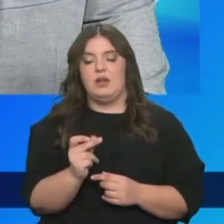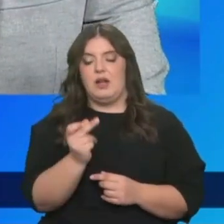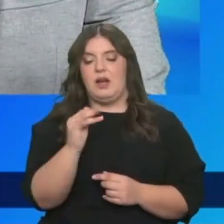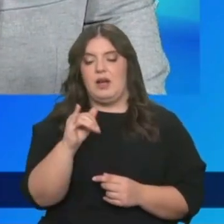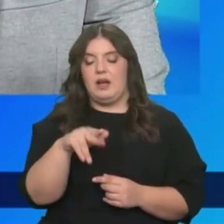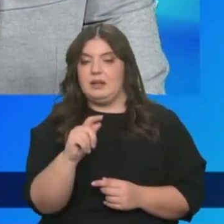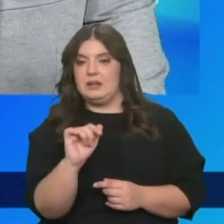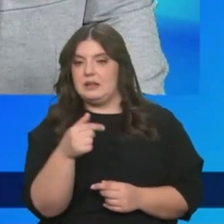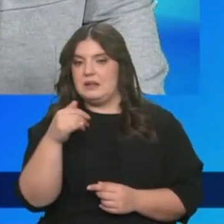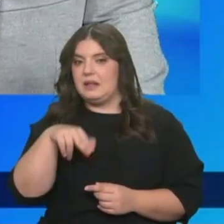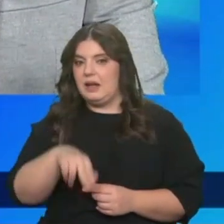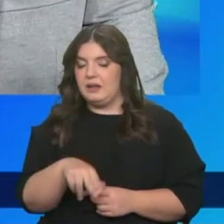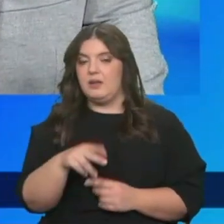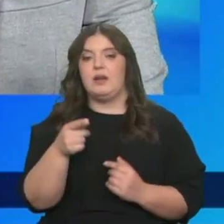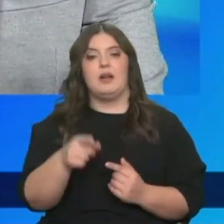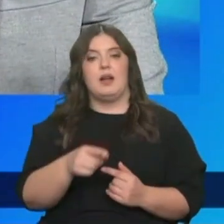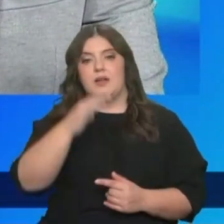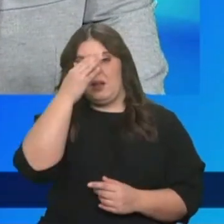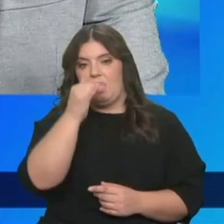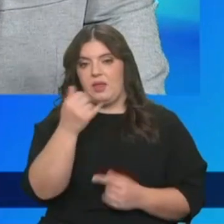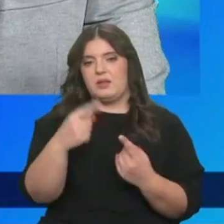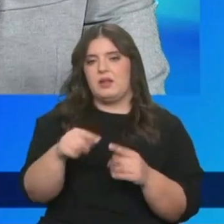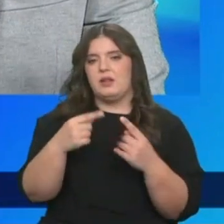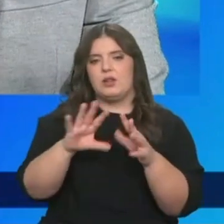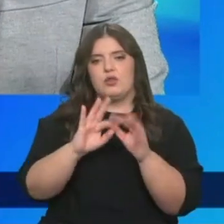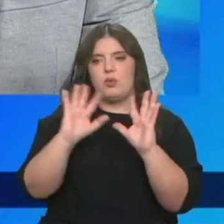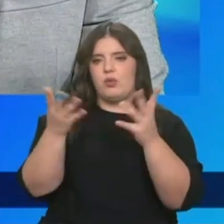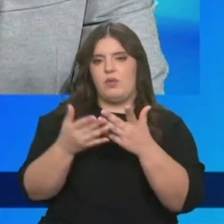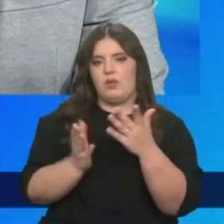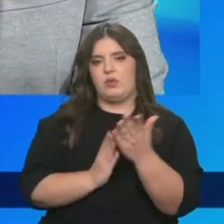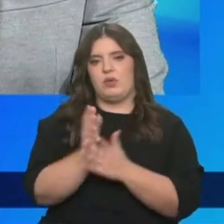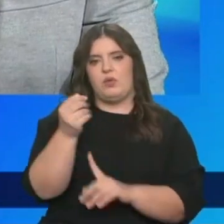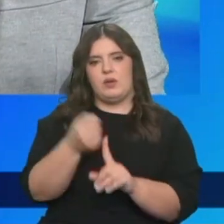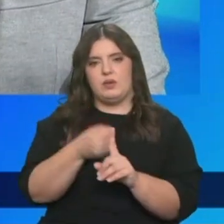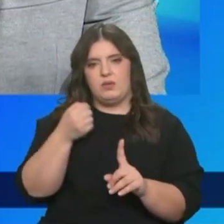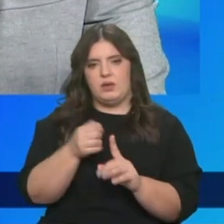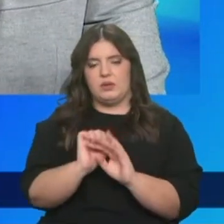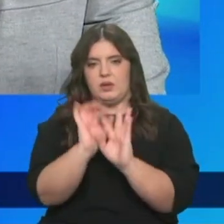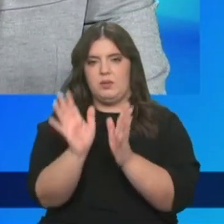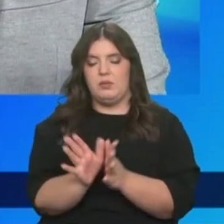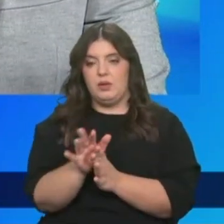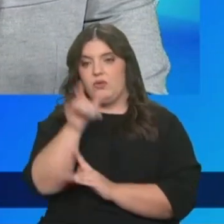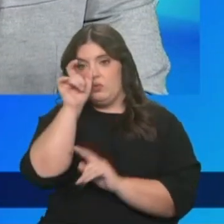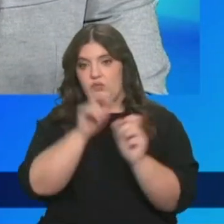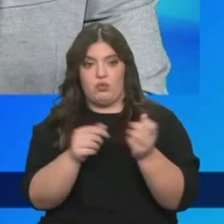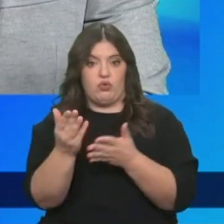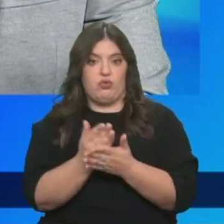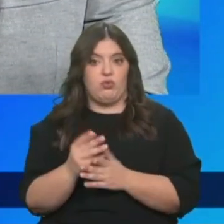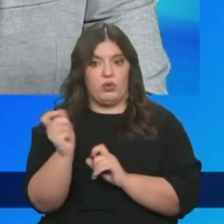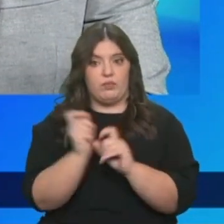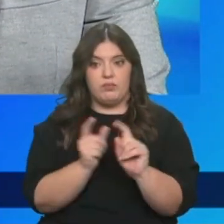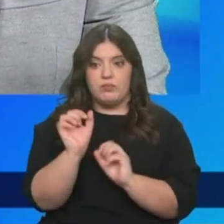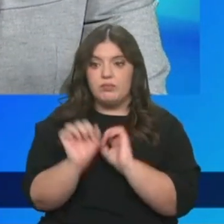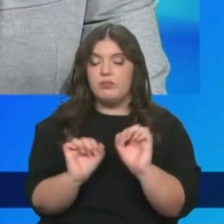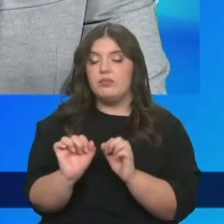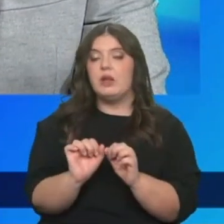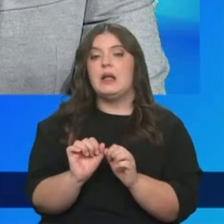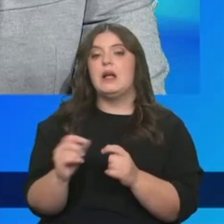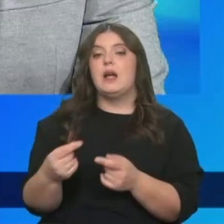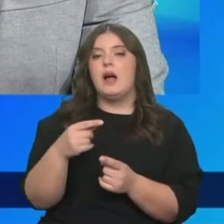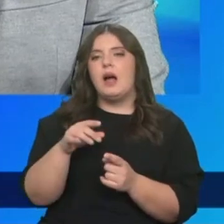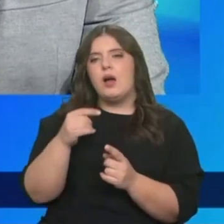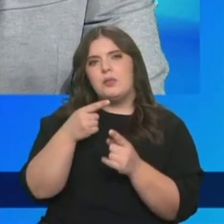é? Ideias que ele tinha sobre o universo continuam a desafiar claramente os astrónomos, mas agora há uma pista para uma